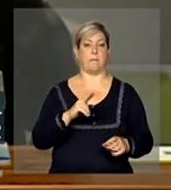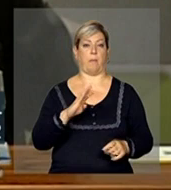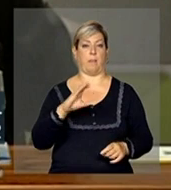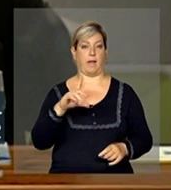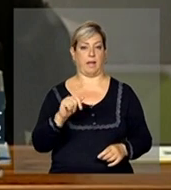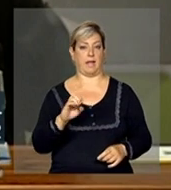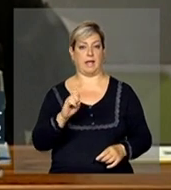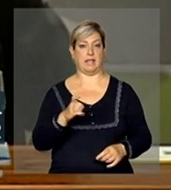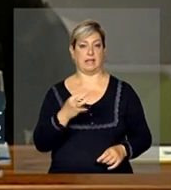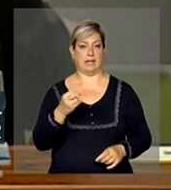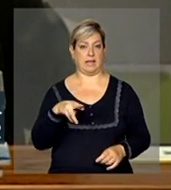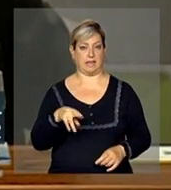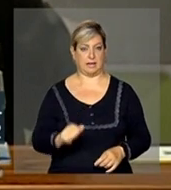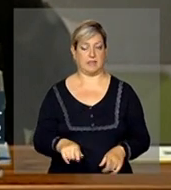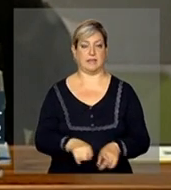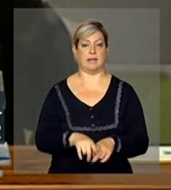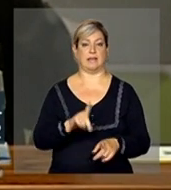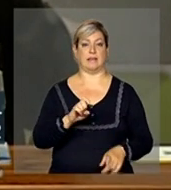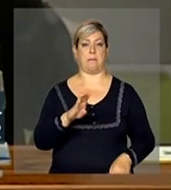as debêntures,